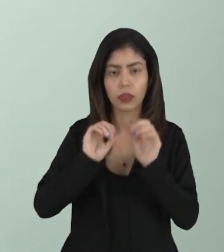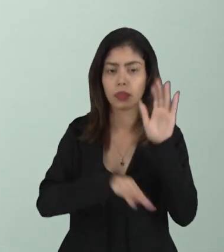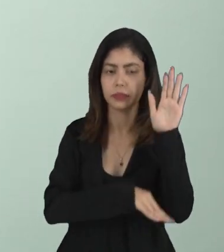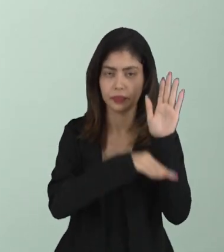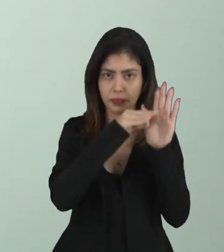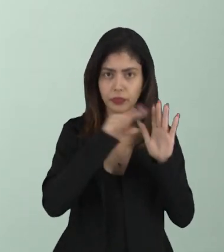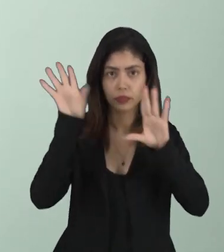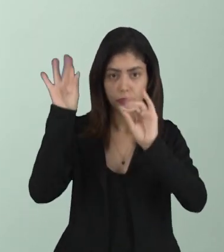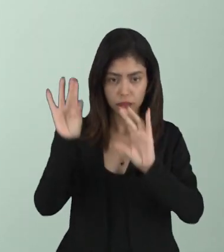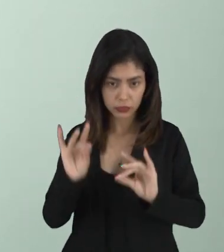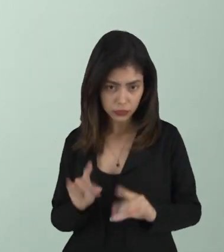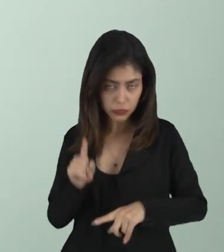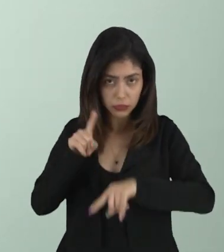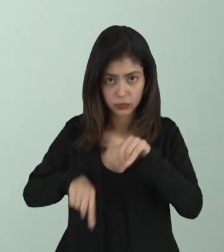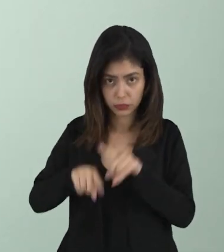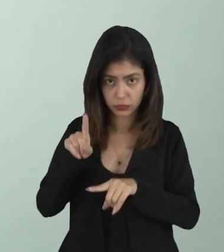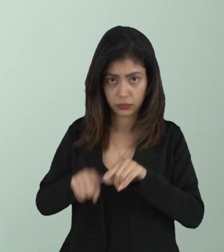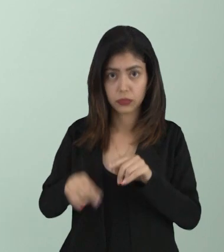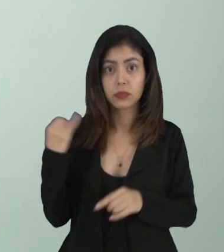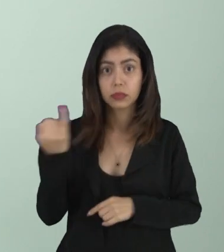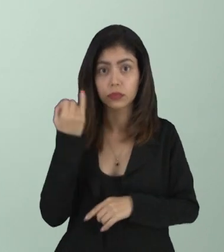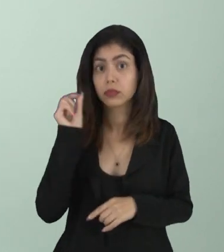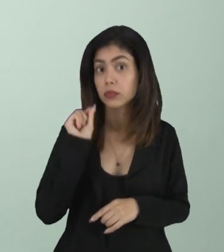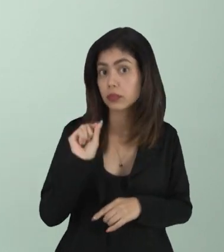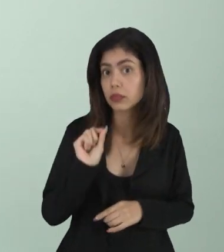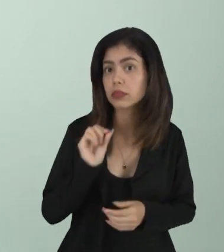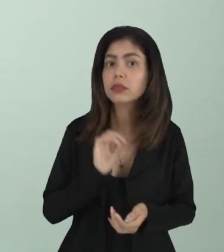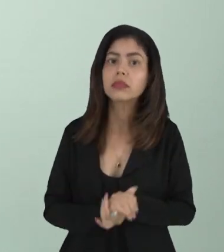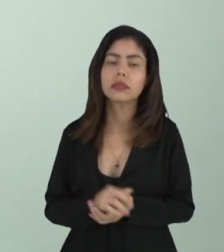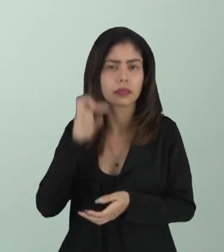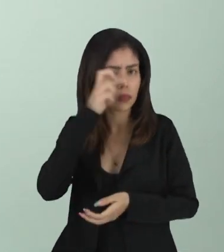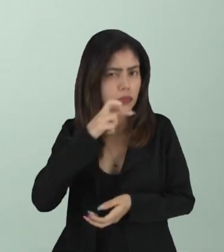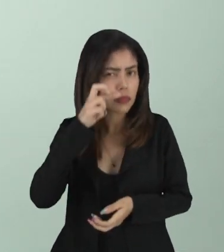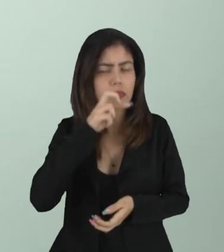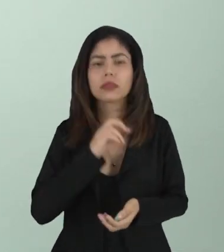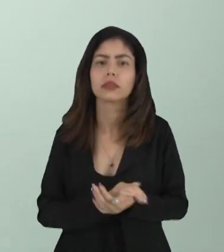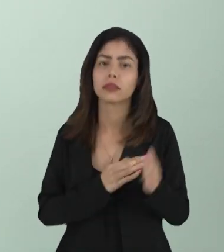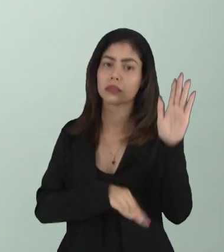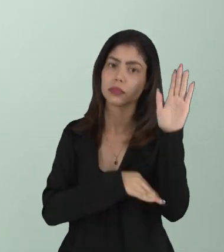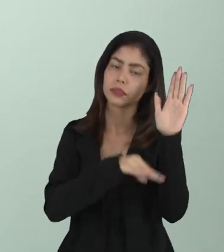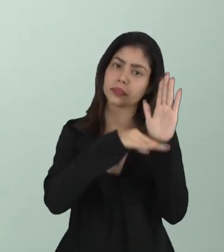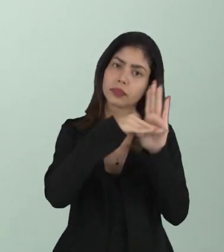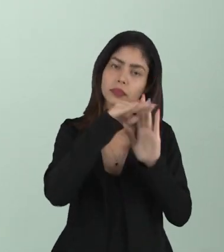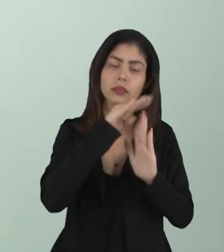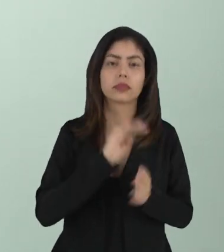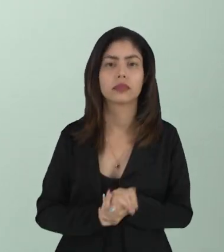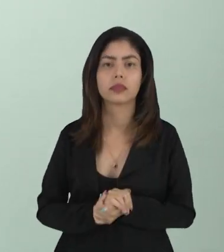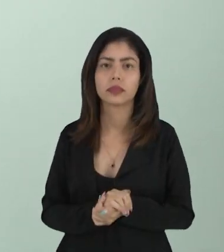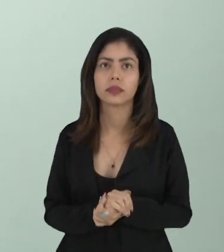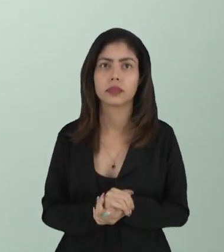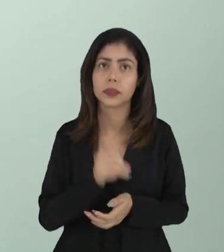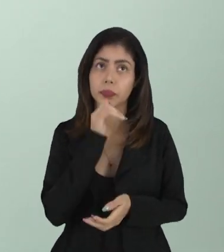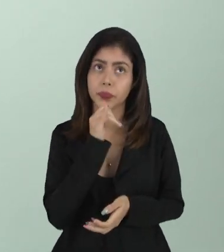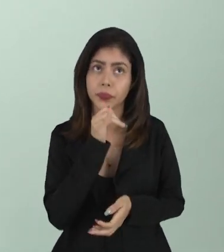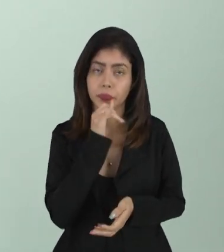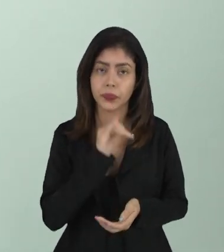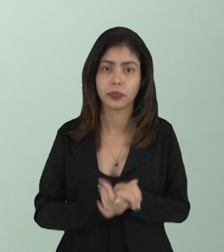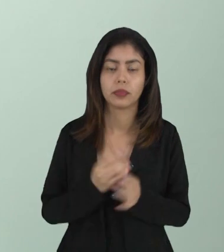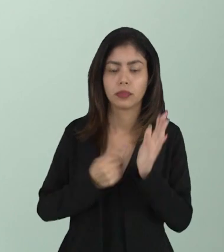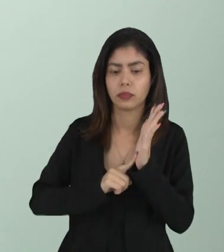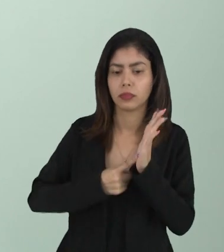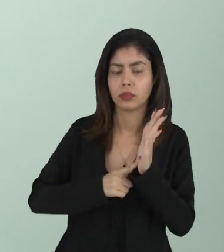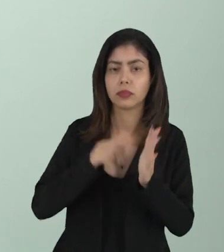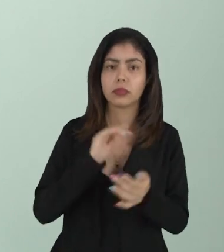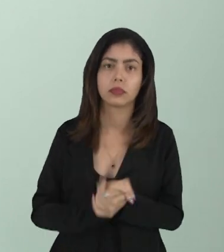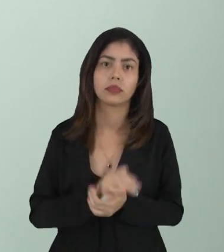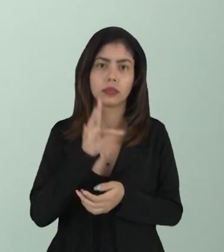temperatura. Depende para cada material, mas o interessante é você analisar na escala, porque tem os valores para ponto, por exemplo, de fusão